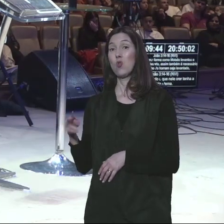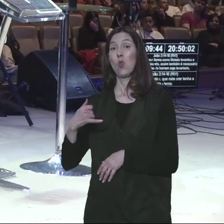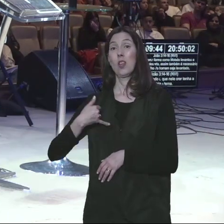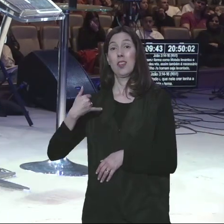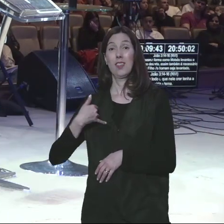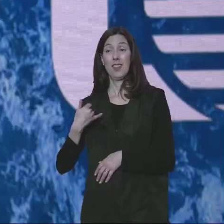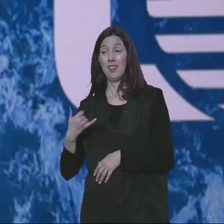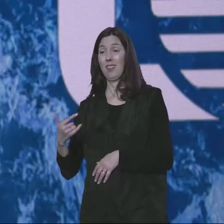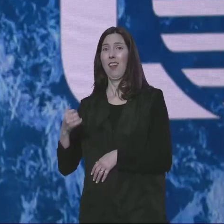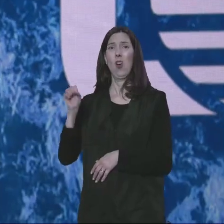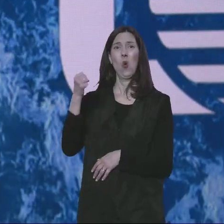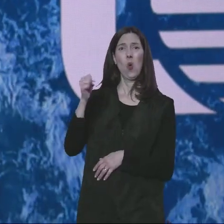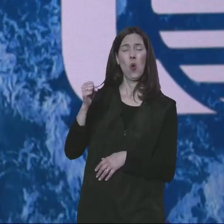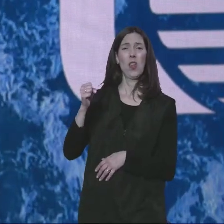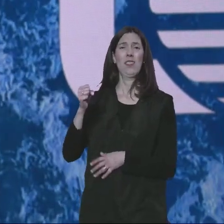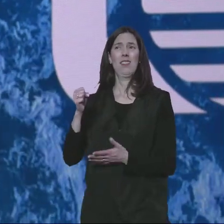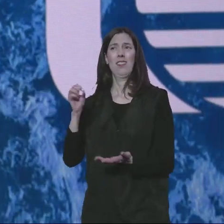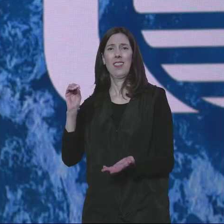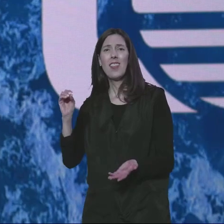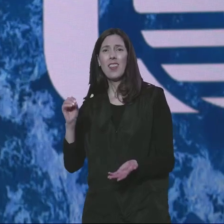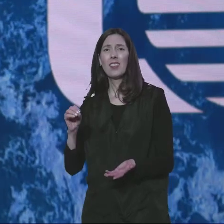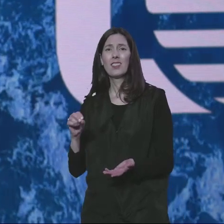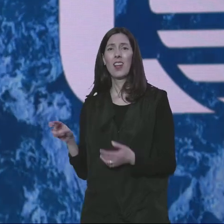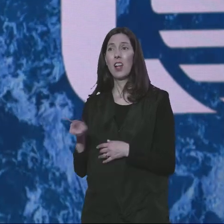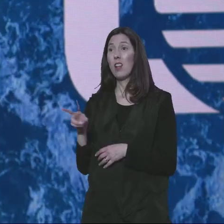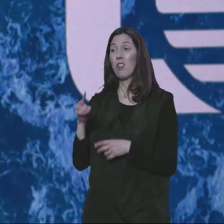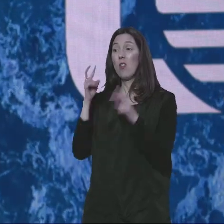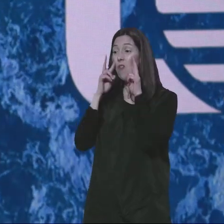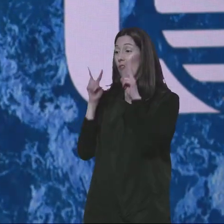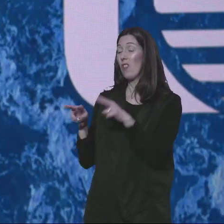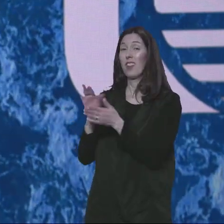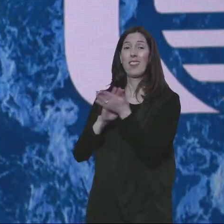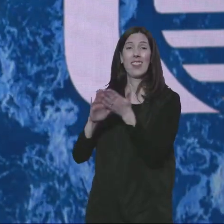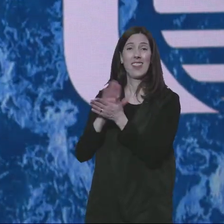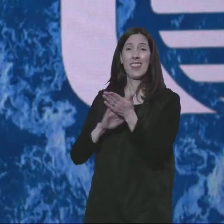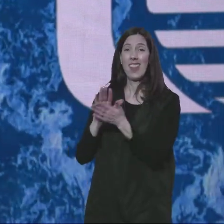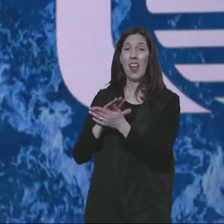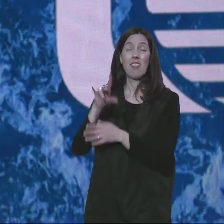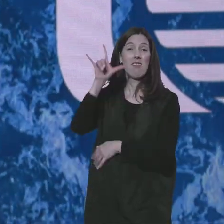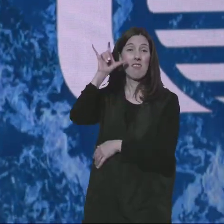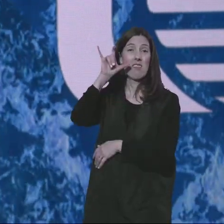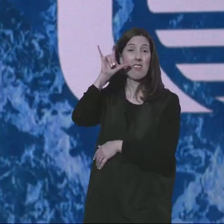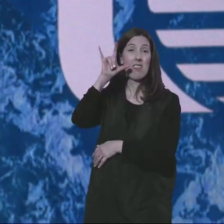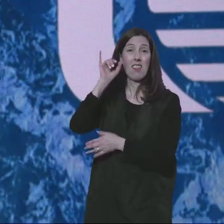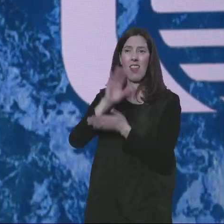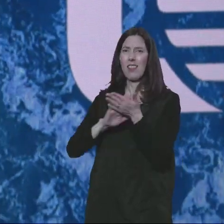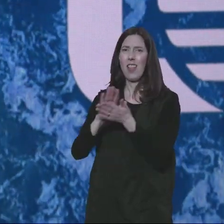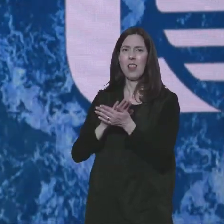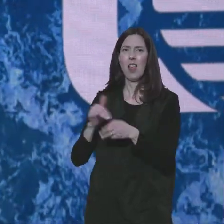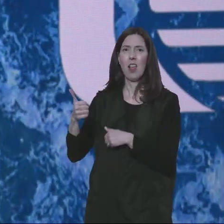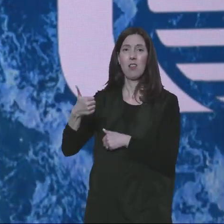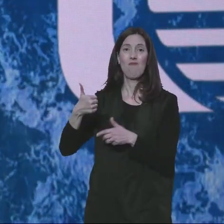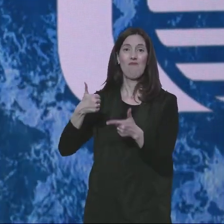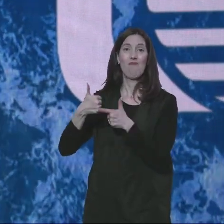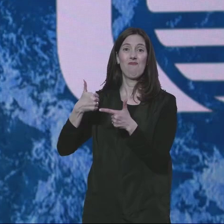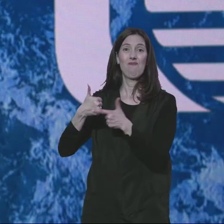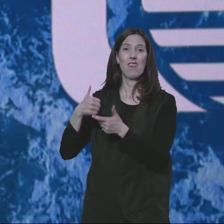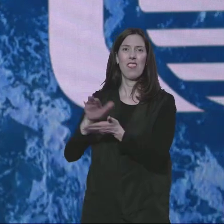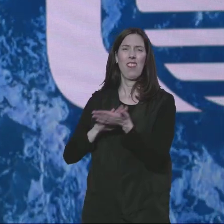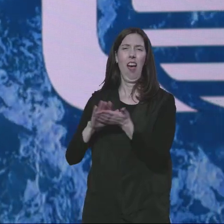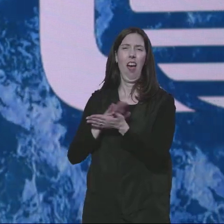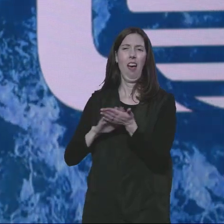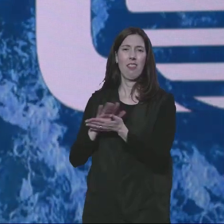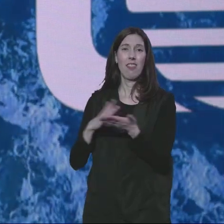Camarões, não vistas, sem perfil de Instagram, sem curtidas, sem